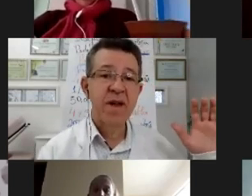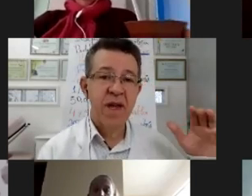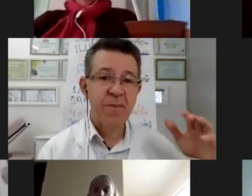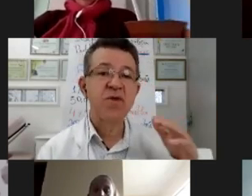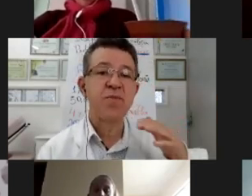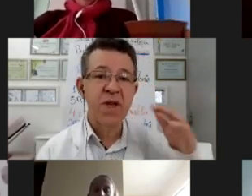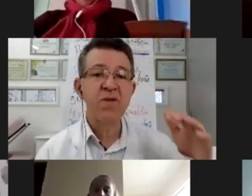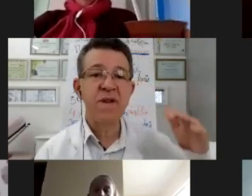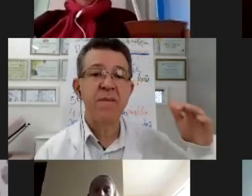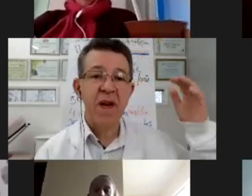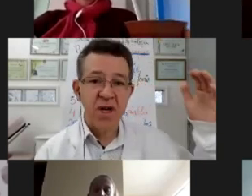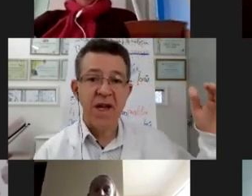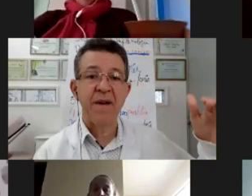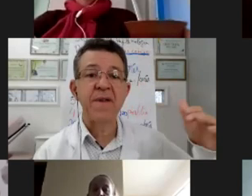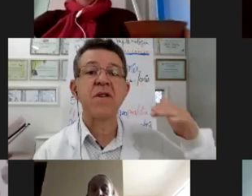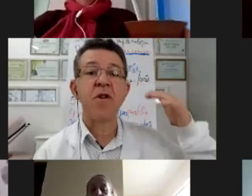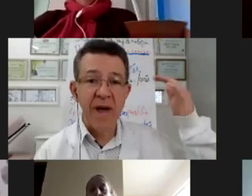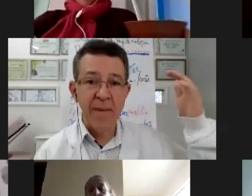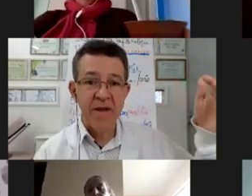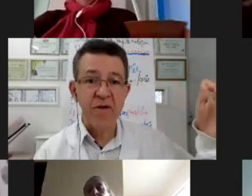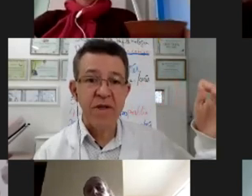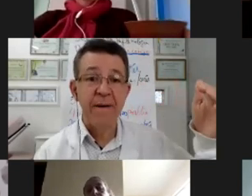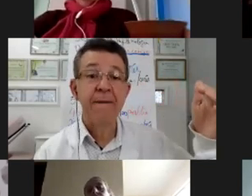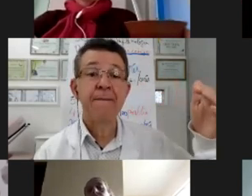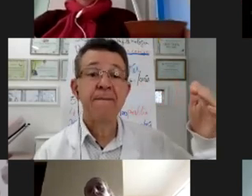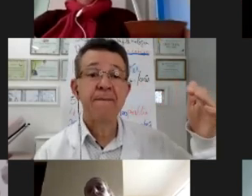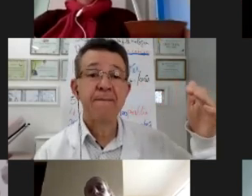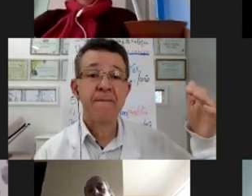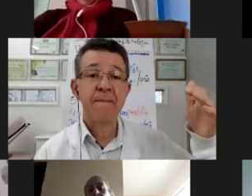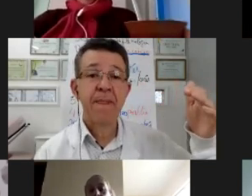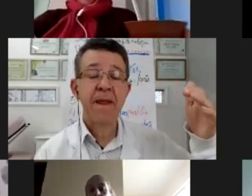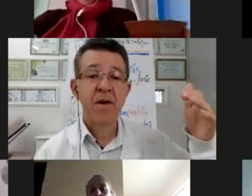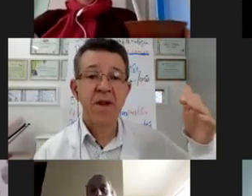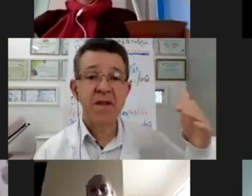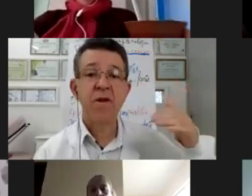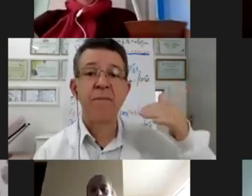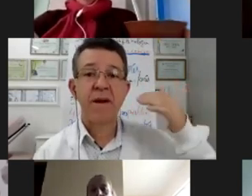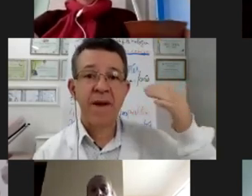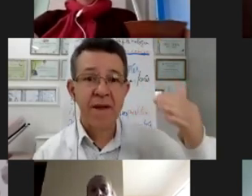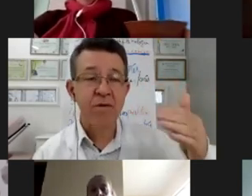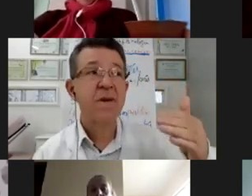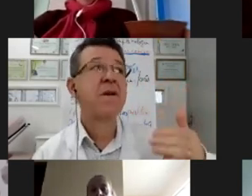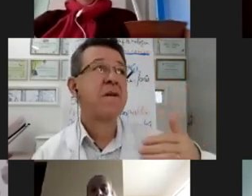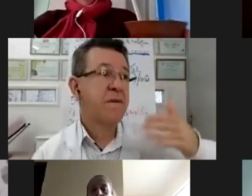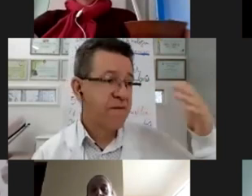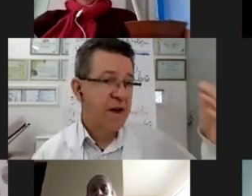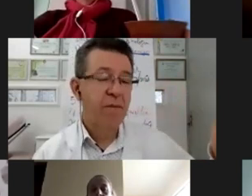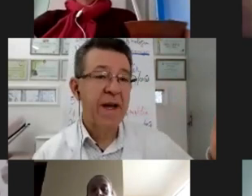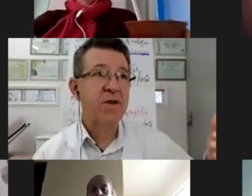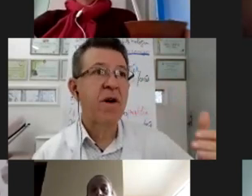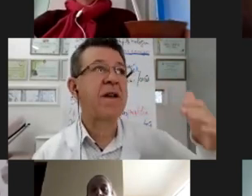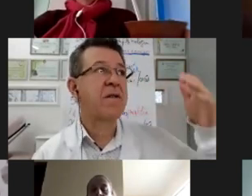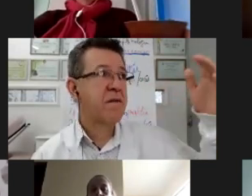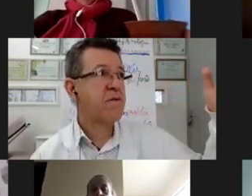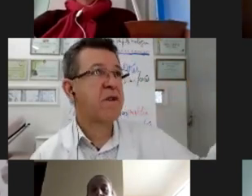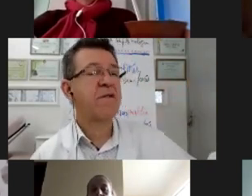né? Quem passou por isso, vira e mexe, está lá fazendo acompanhamento, não está? Uhum. Então, nesse acompanhamento, vê com o